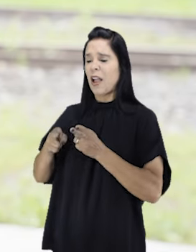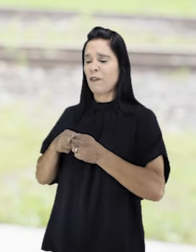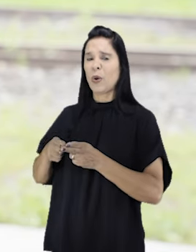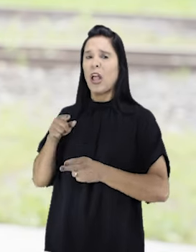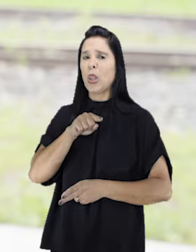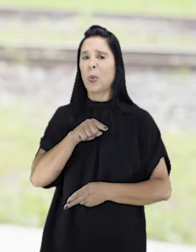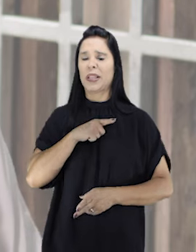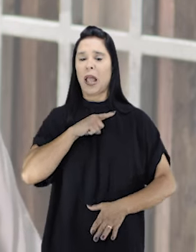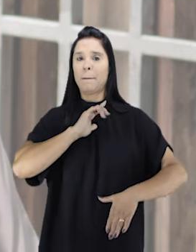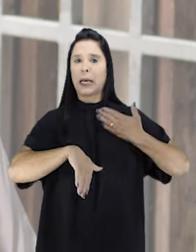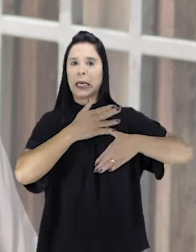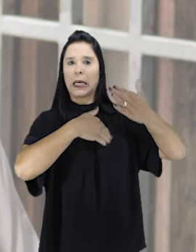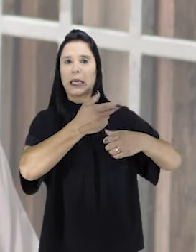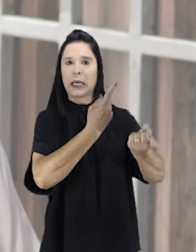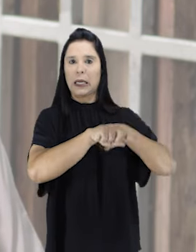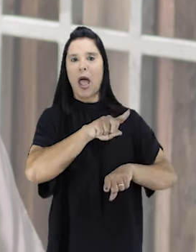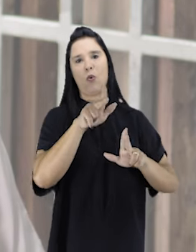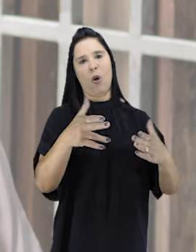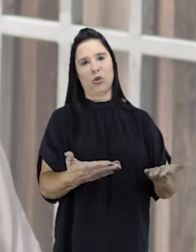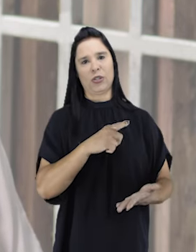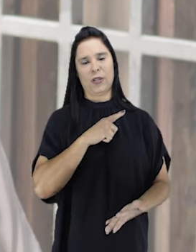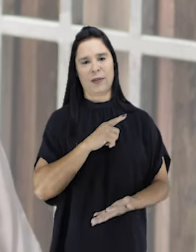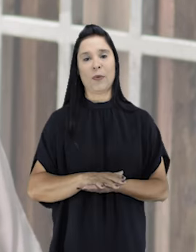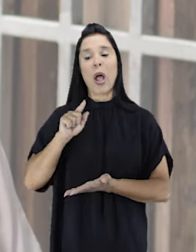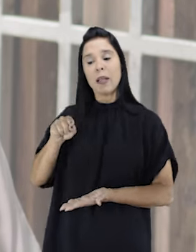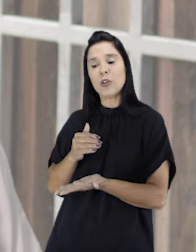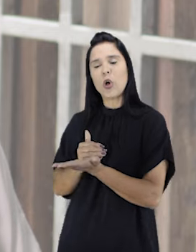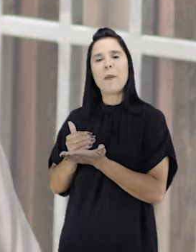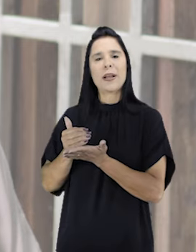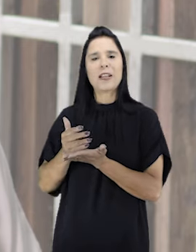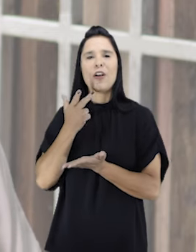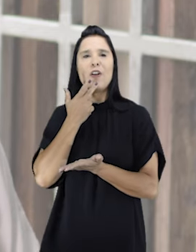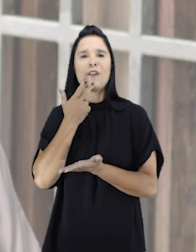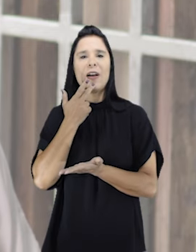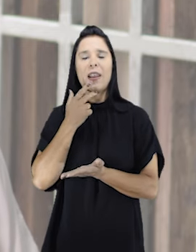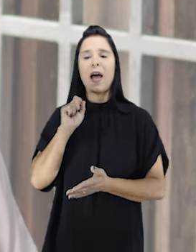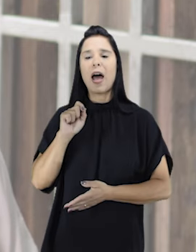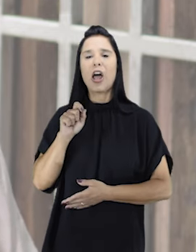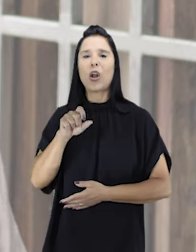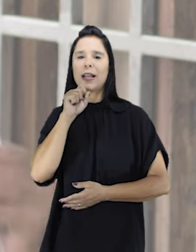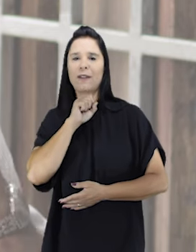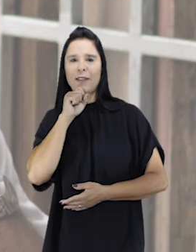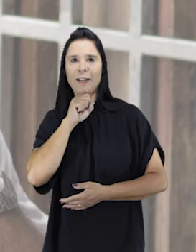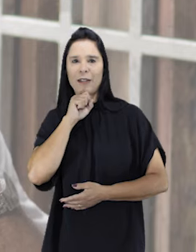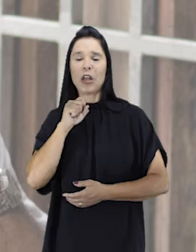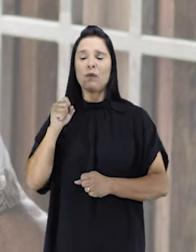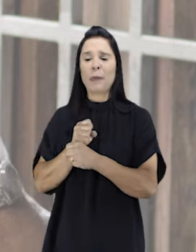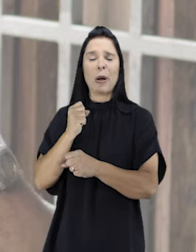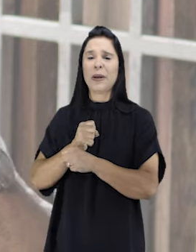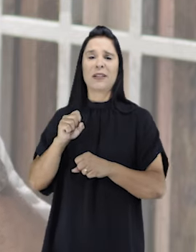a ferrovia. E aí eu costumo dizer que aquele locus inicial do que se chama hoje de Alagoinhas Velhas, com a